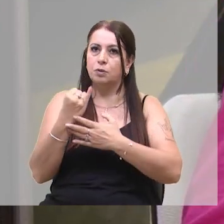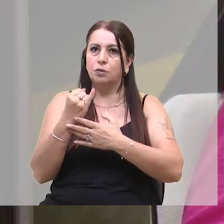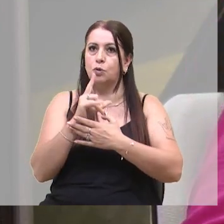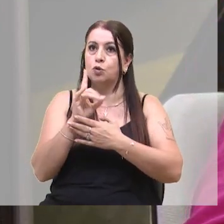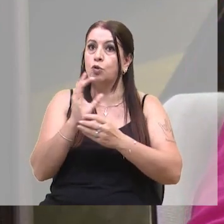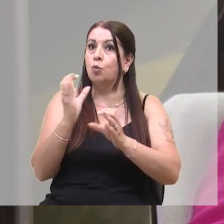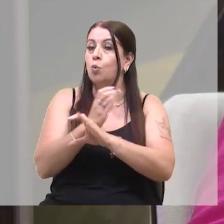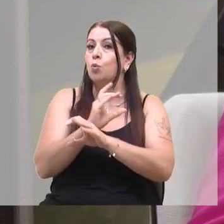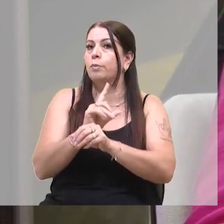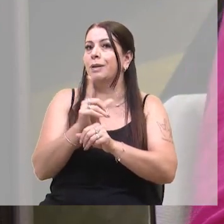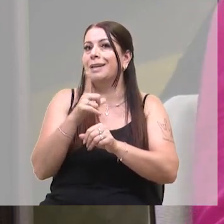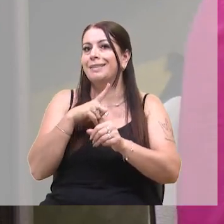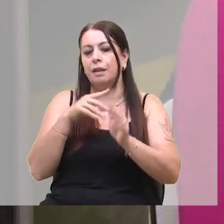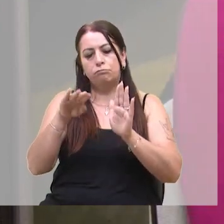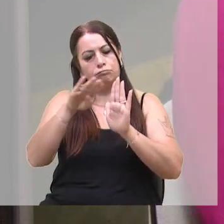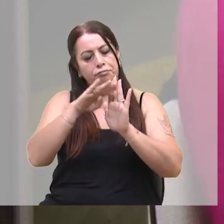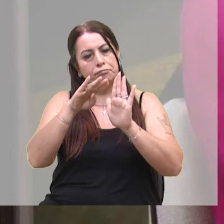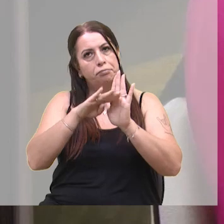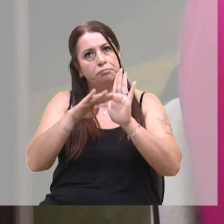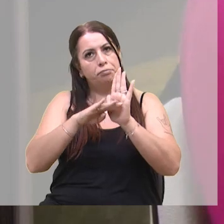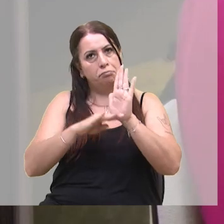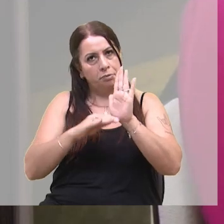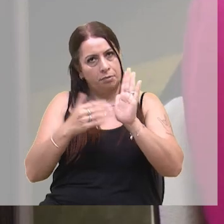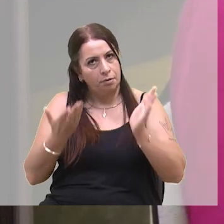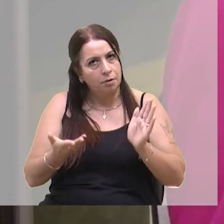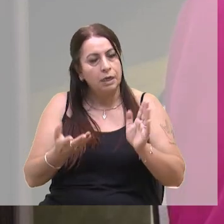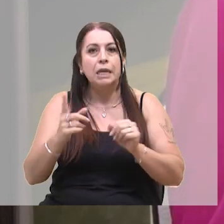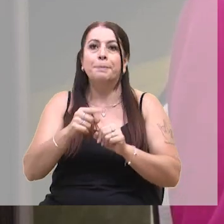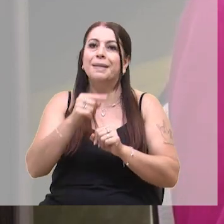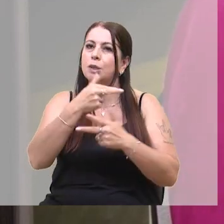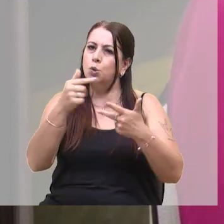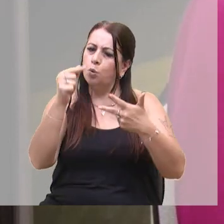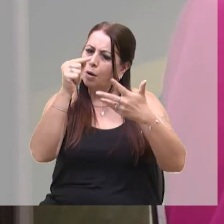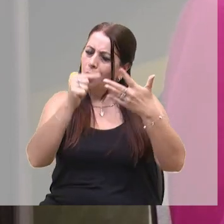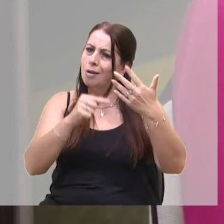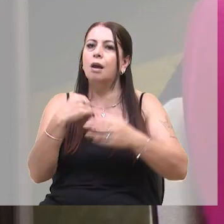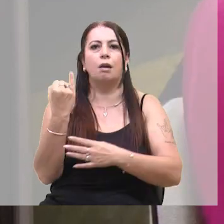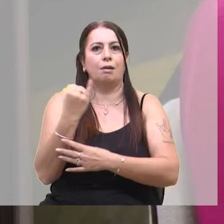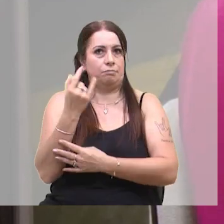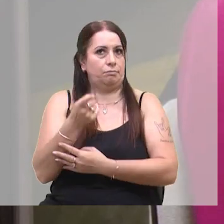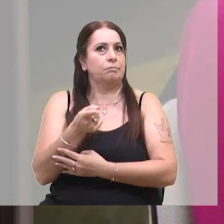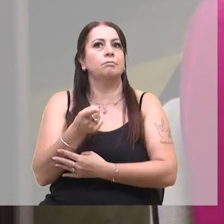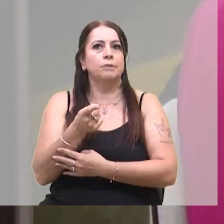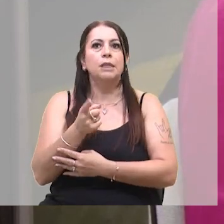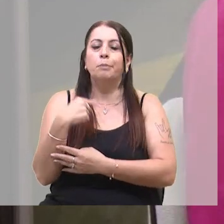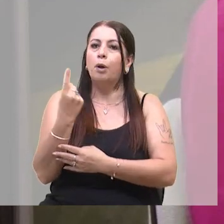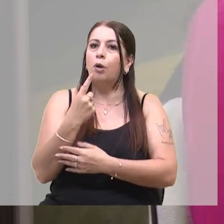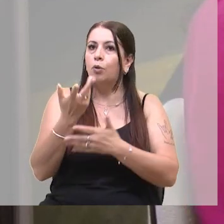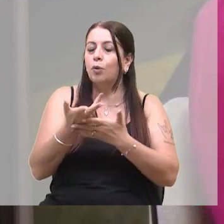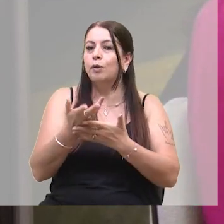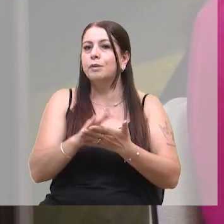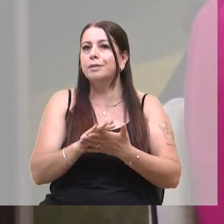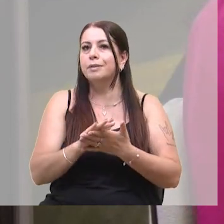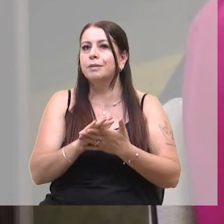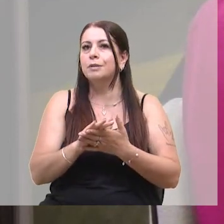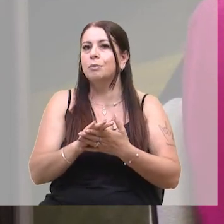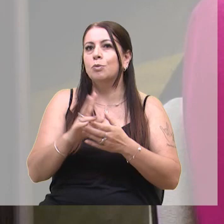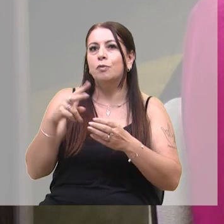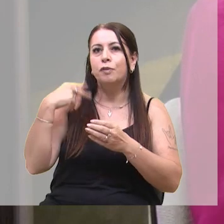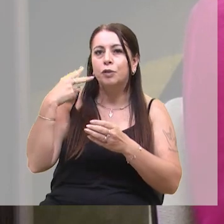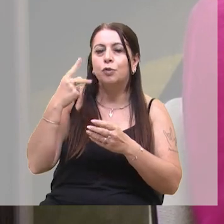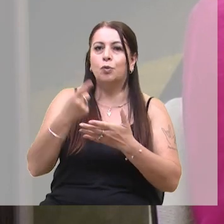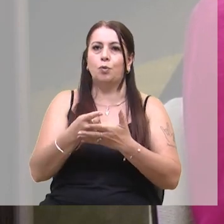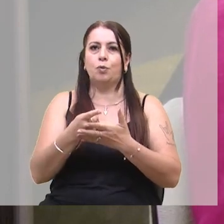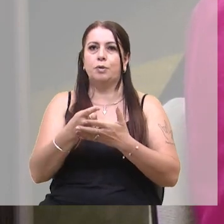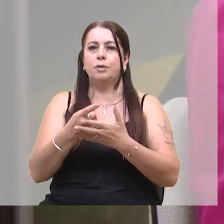tem um andamento importante, né? Que só não se concluiu porque existem etapas, existe um processo. Mas eu acho que essas coisas são importantes, né?